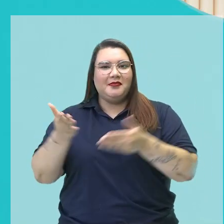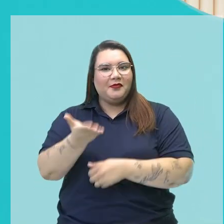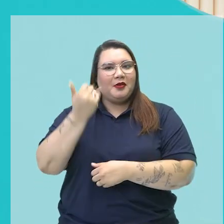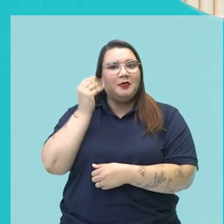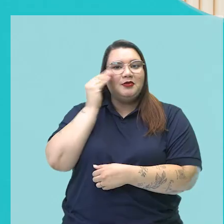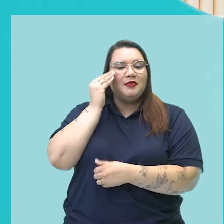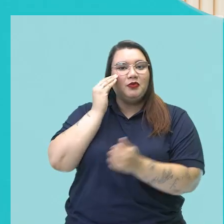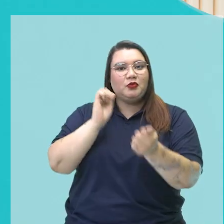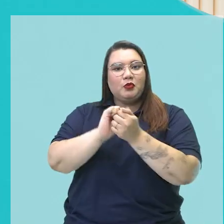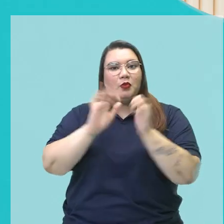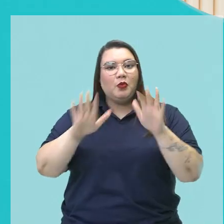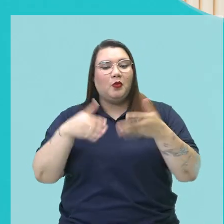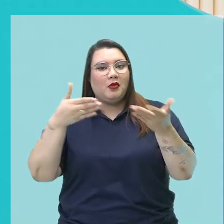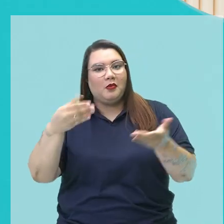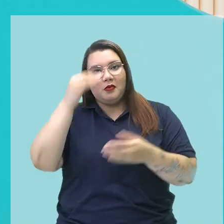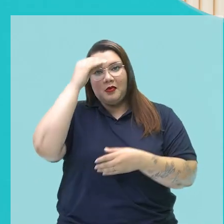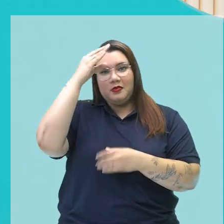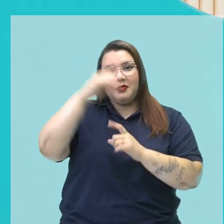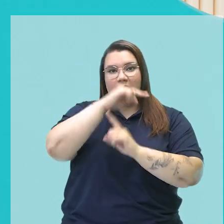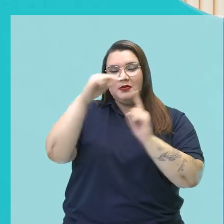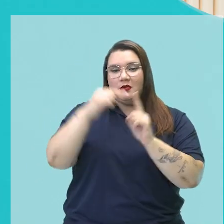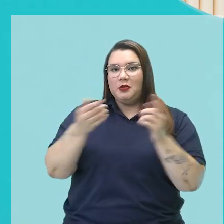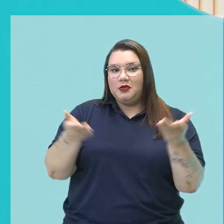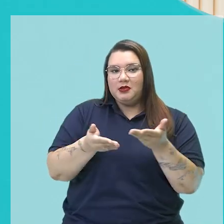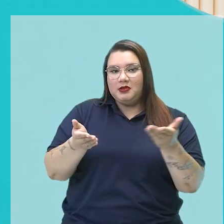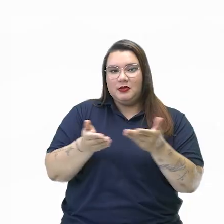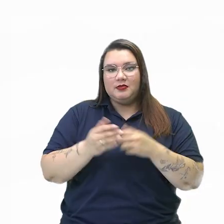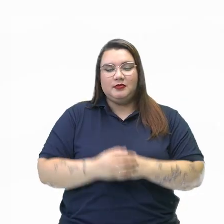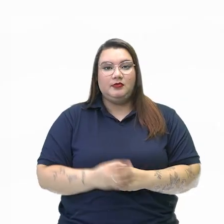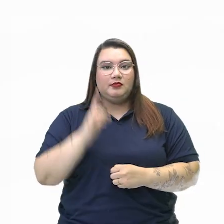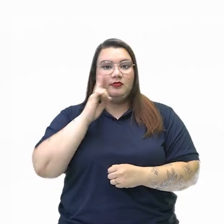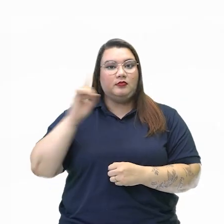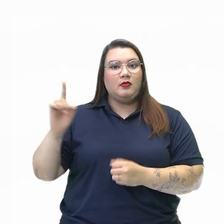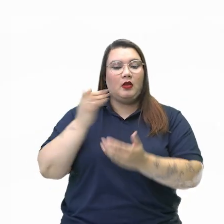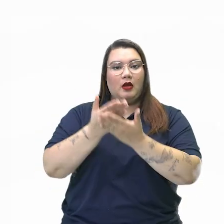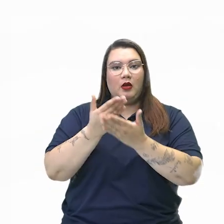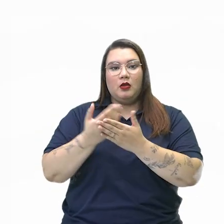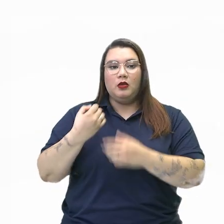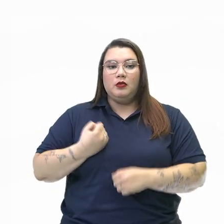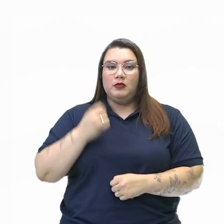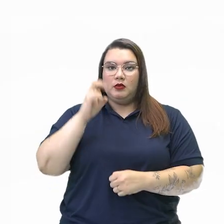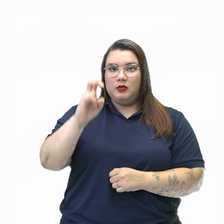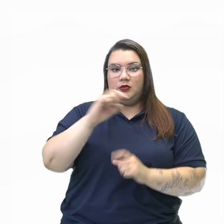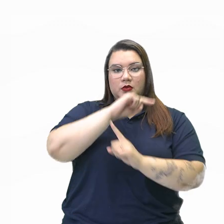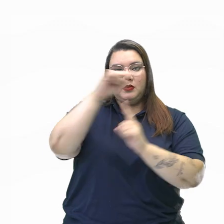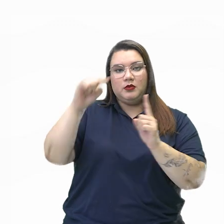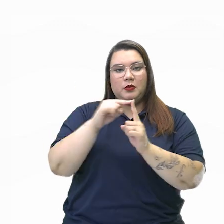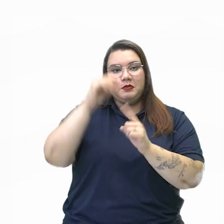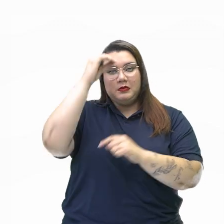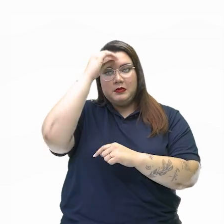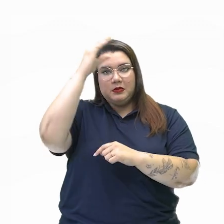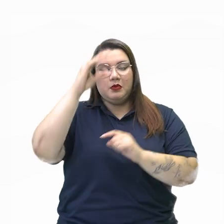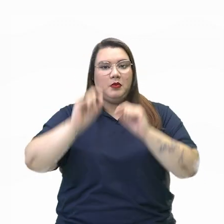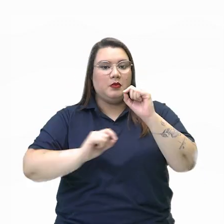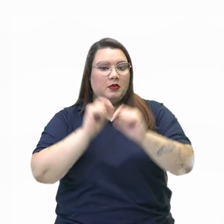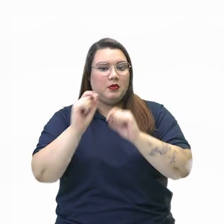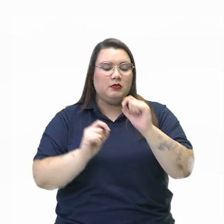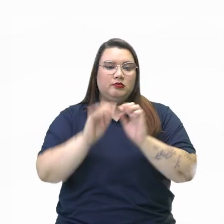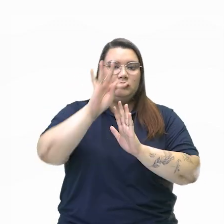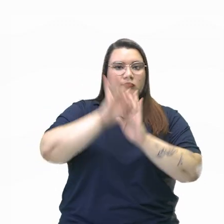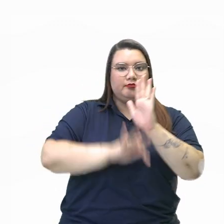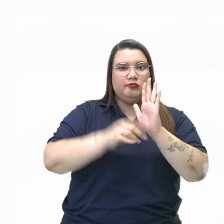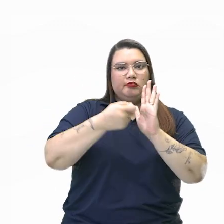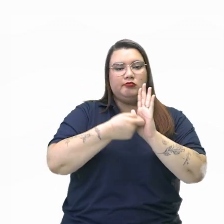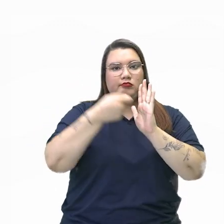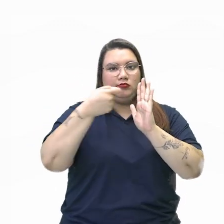chamo vocês para fazer a leitura do objeto de conhecimento da nossa aula. Aula de número 5, objeto de